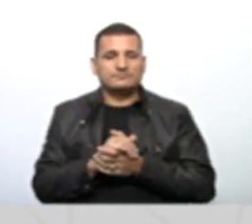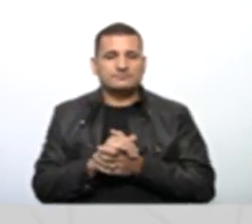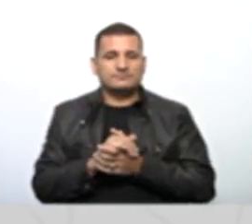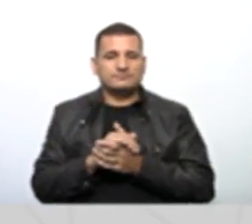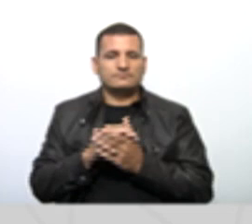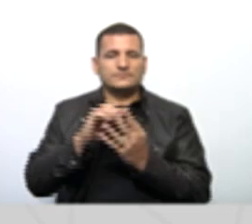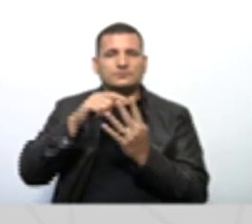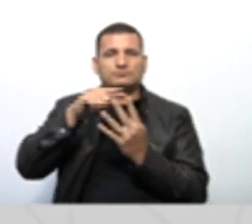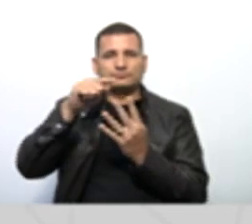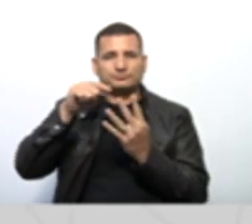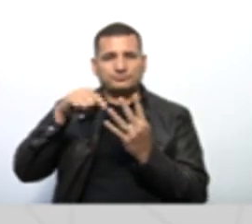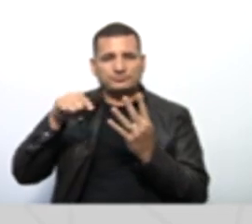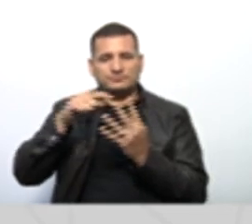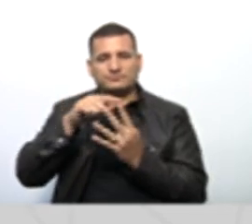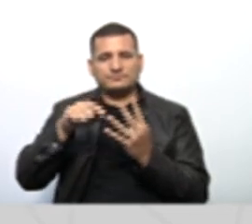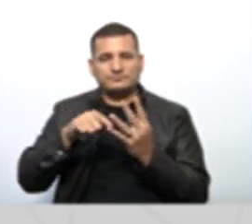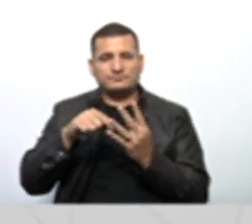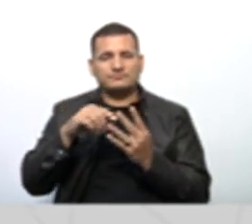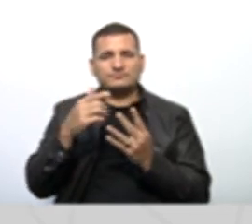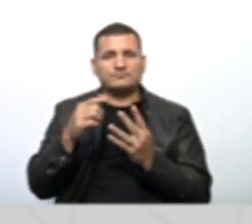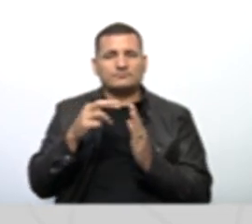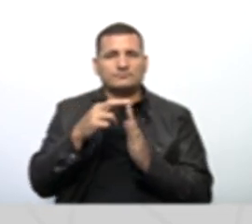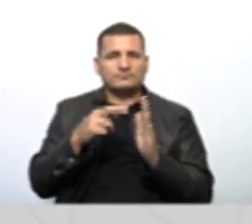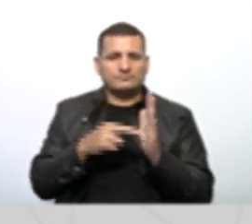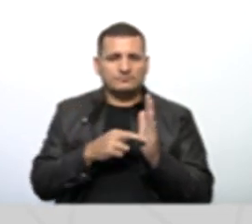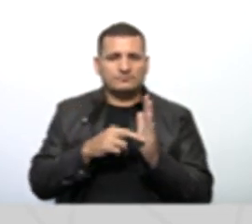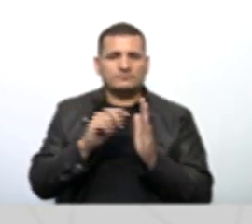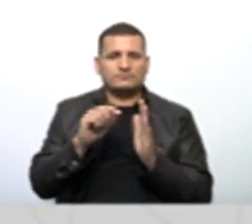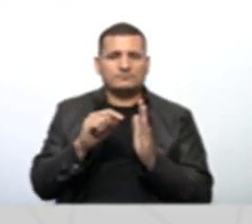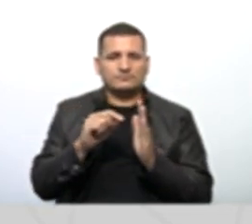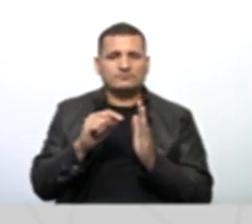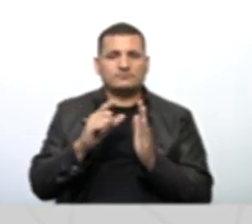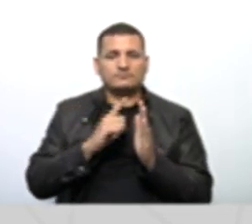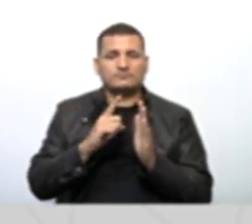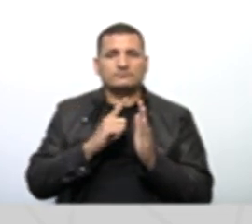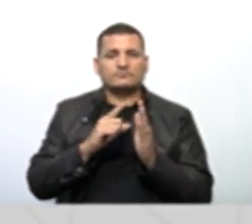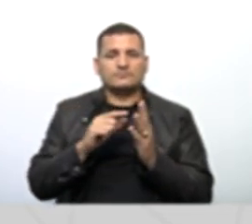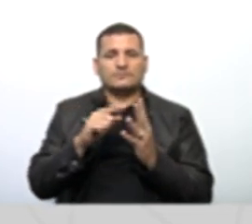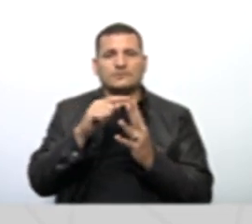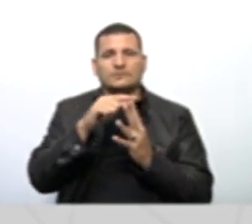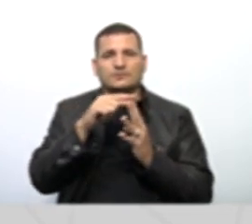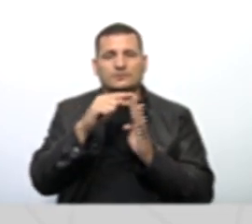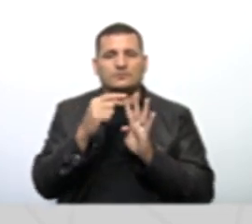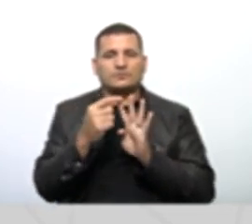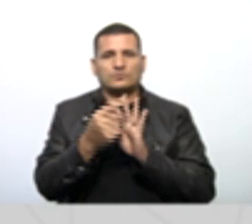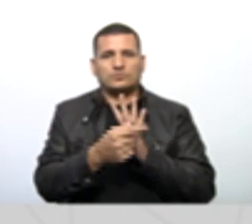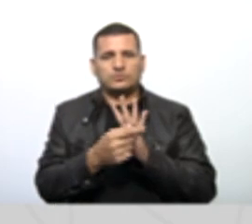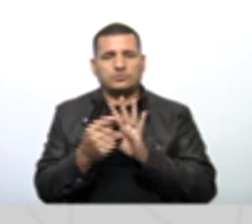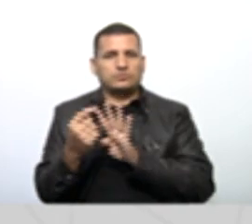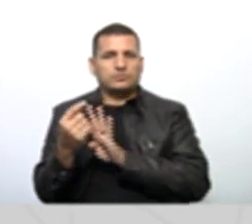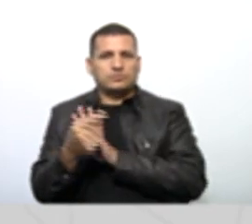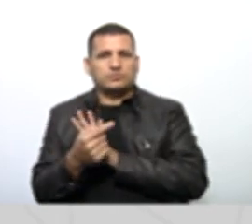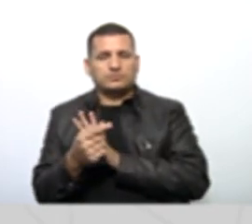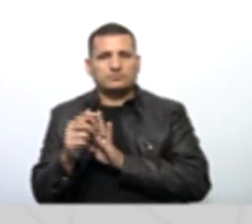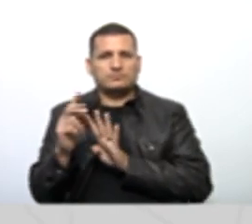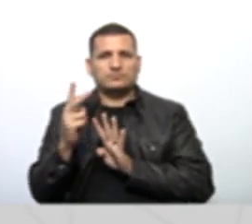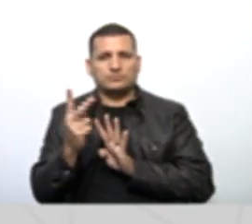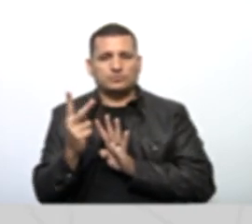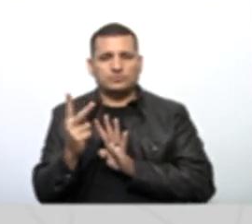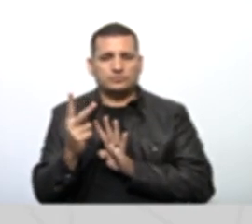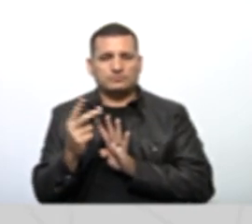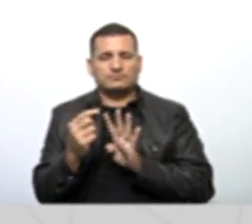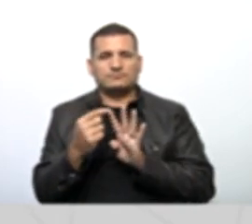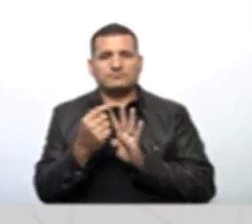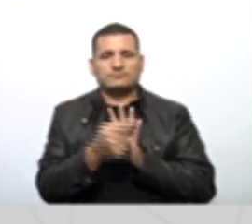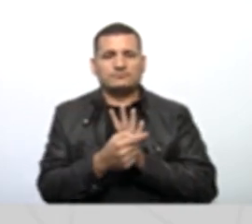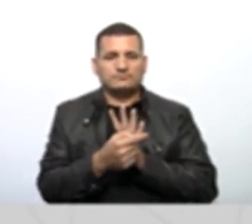de acordo com a norma quem a tinha 58 b prevê duas montagens para os cabos o primeiro pessoal as cores os